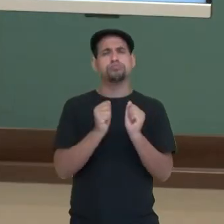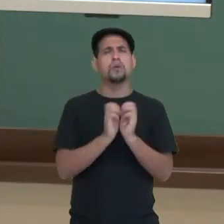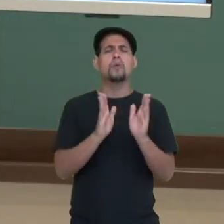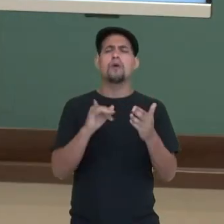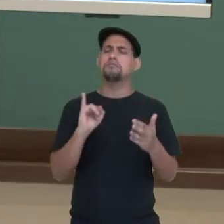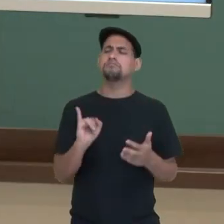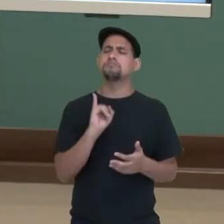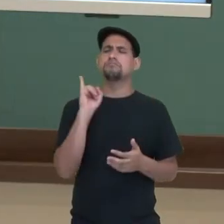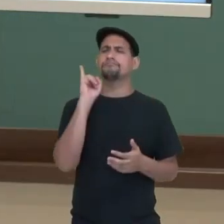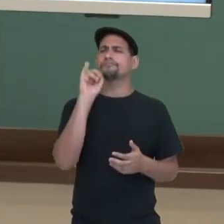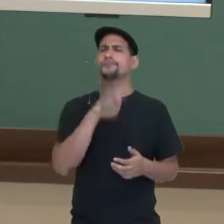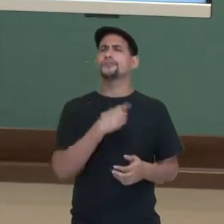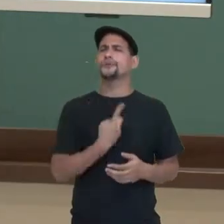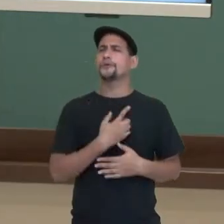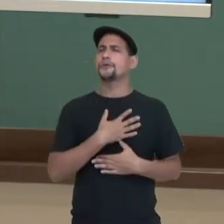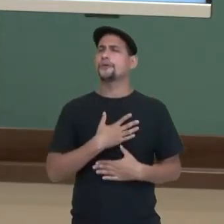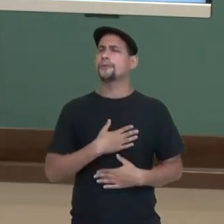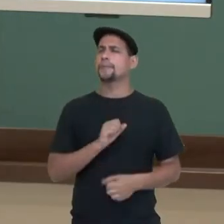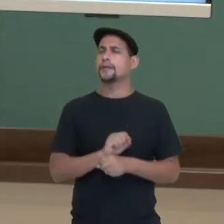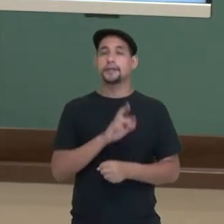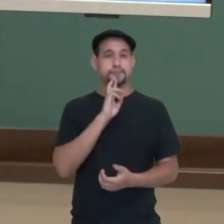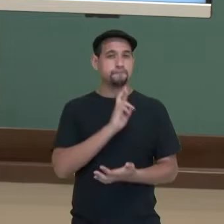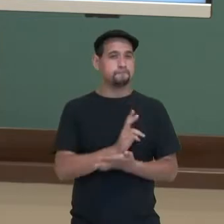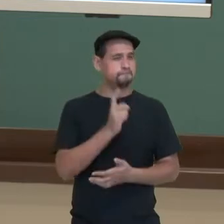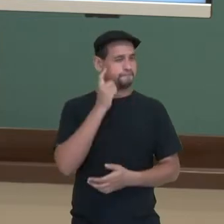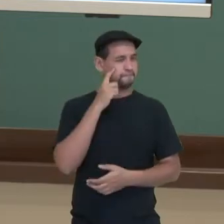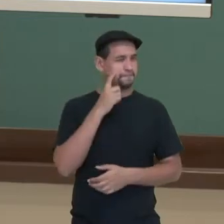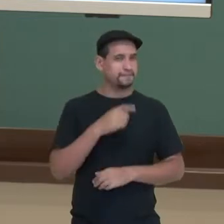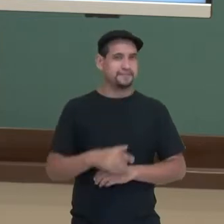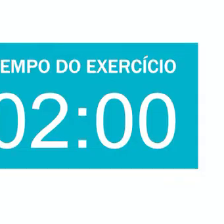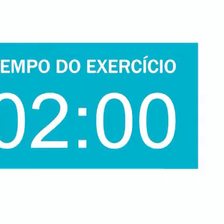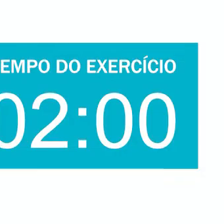importância delas para o nosso corpo? Vou dar um tempinho para vocês pensarem.